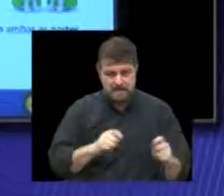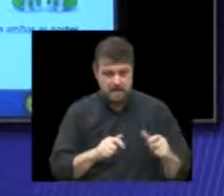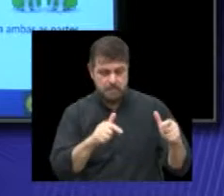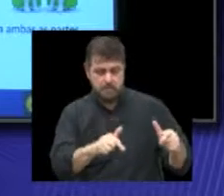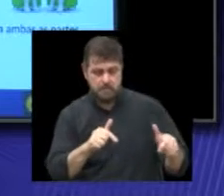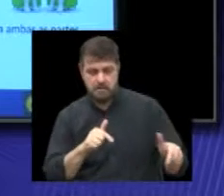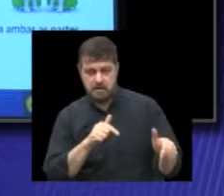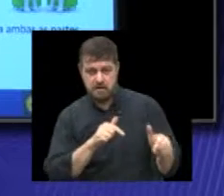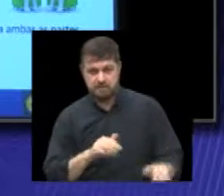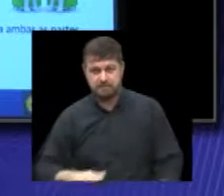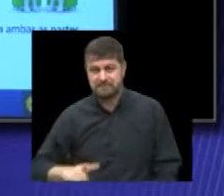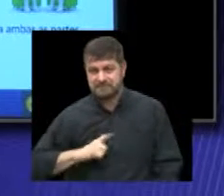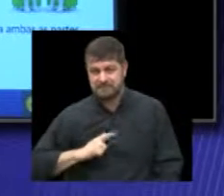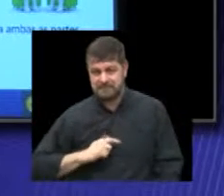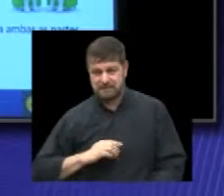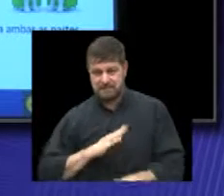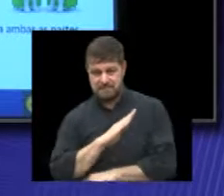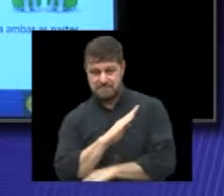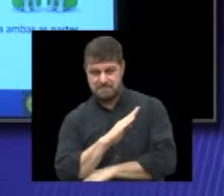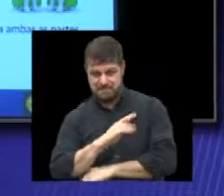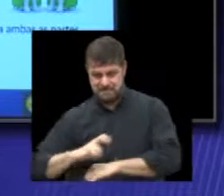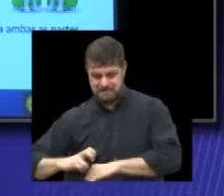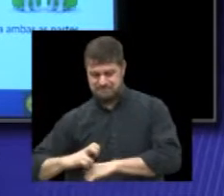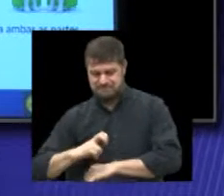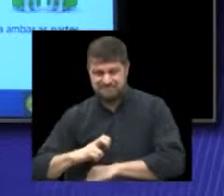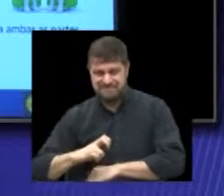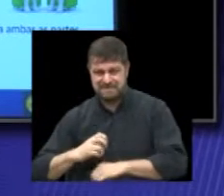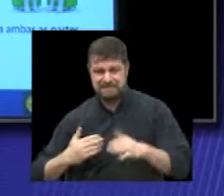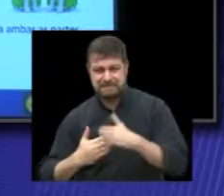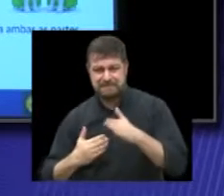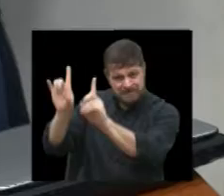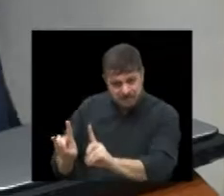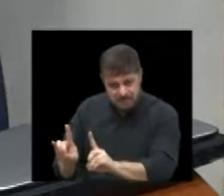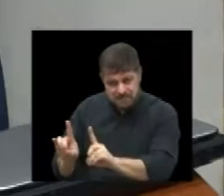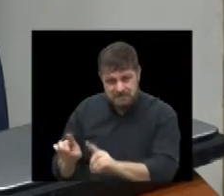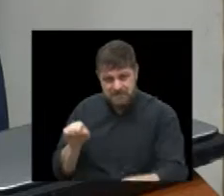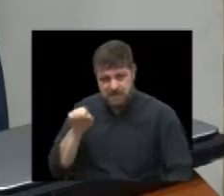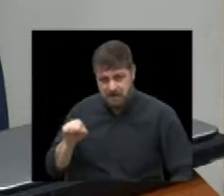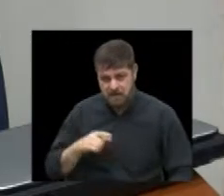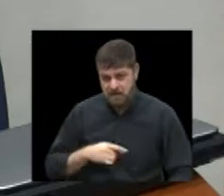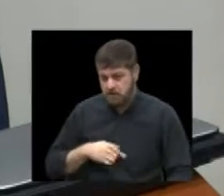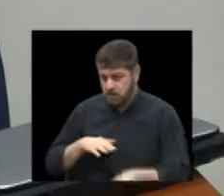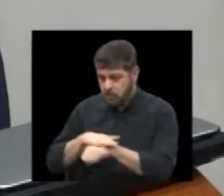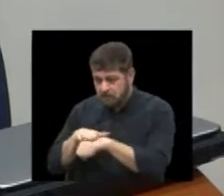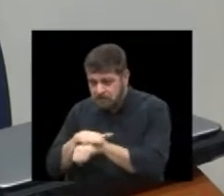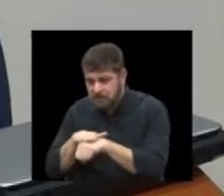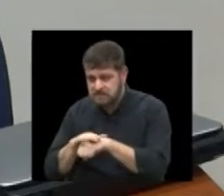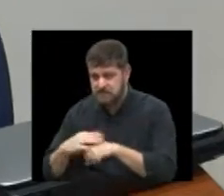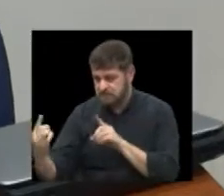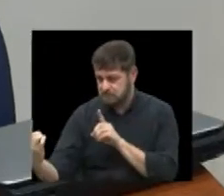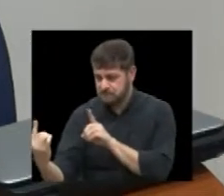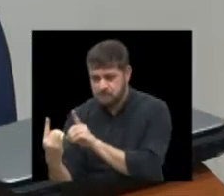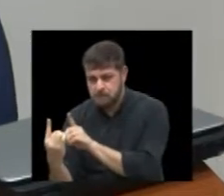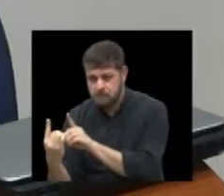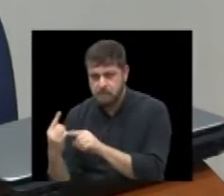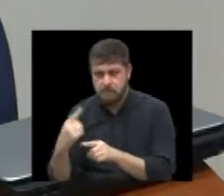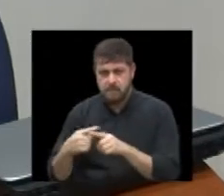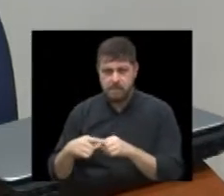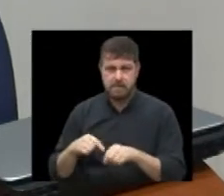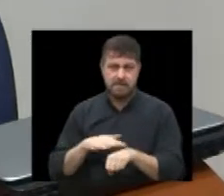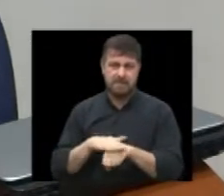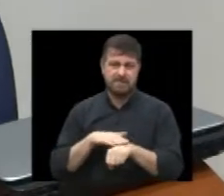Câmara. O tema, empregabilidade para as pessoas com deficiência, foi apresentado pelo consultor da